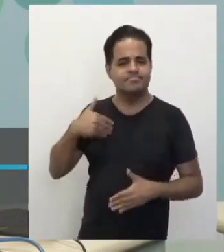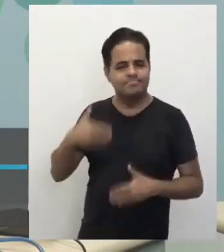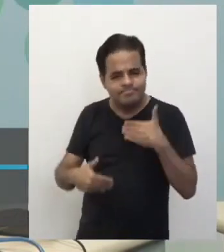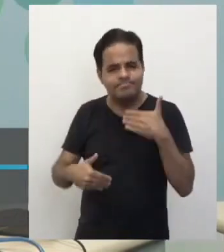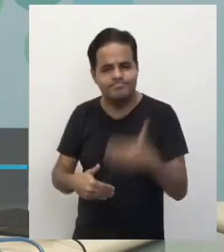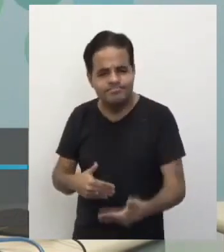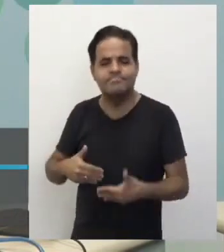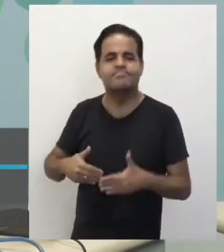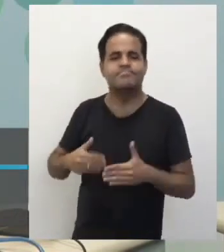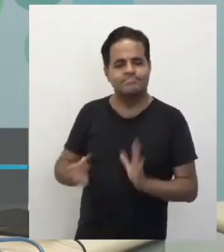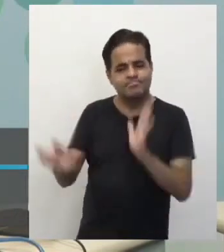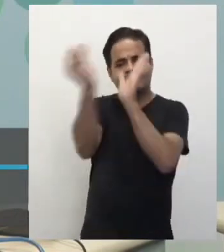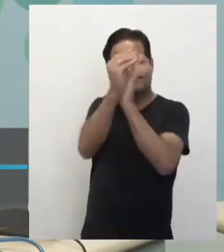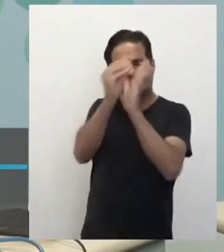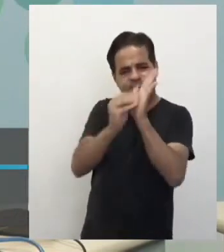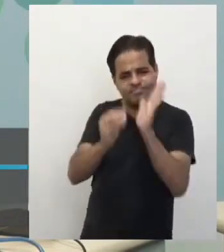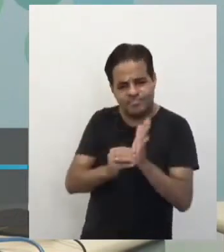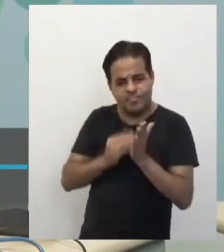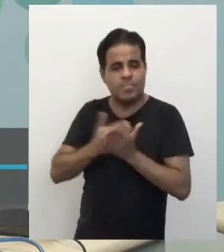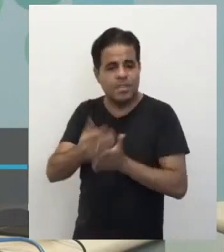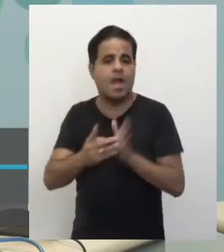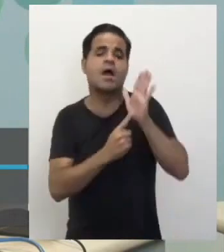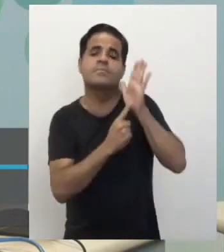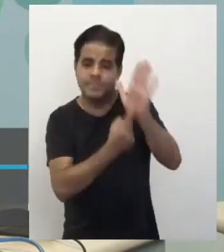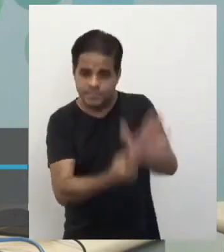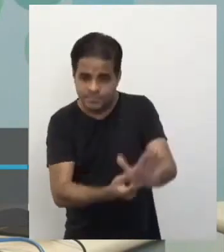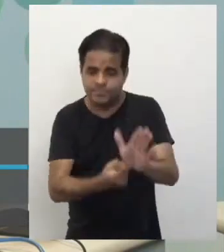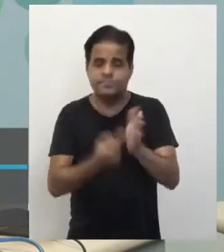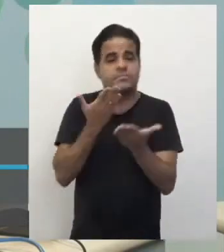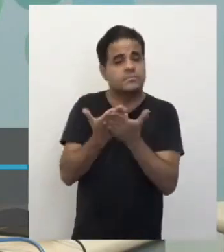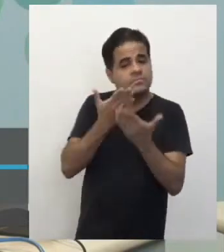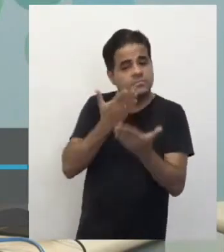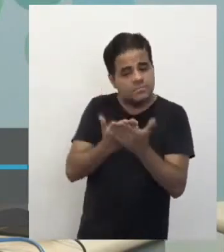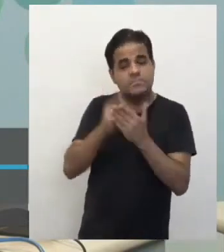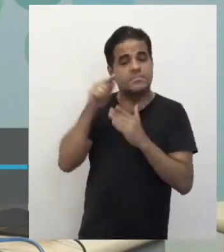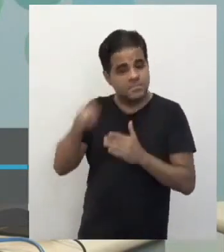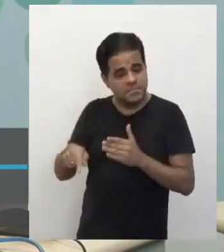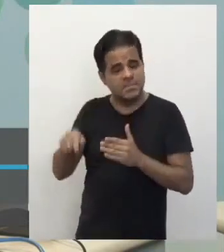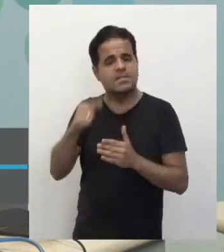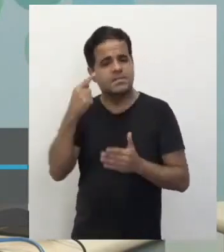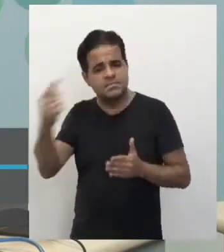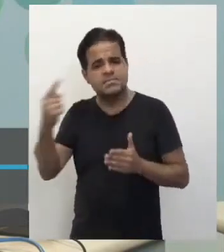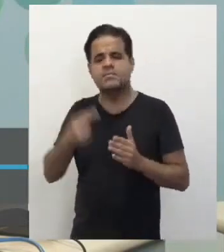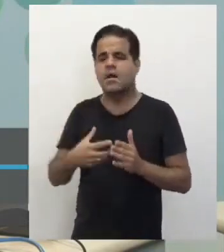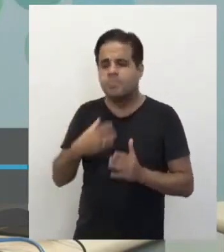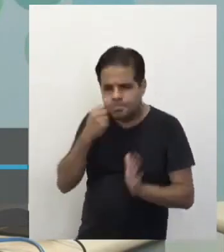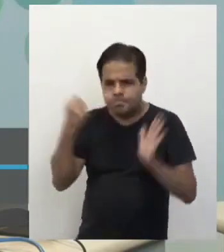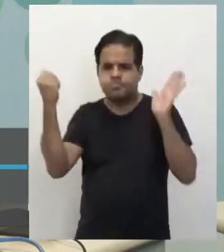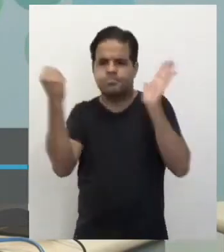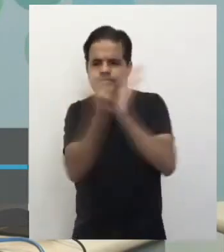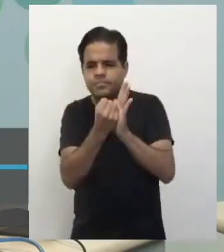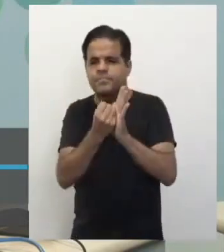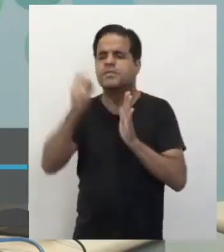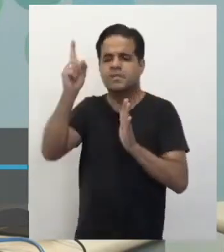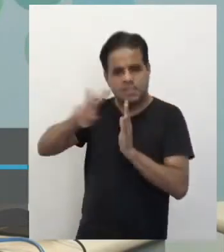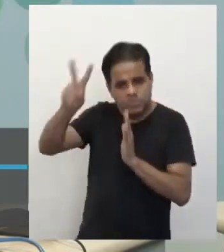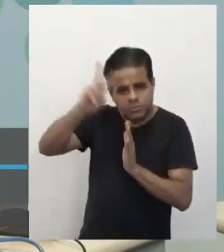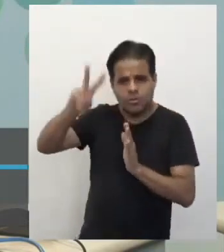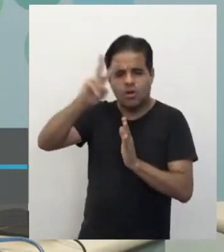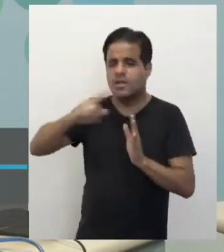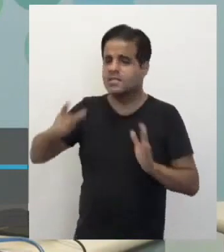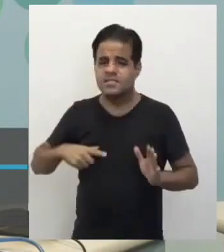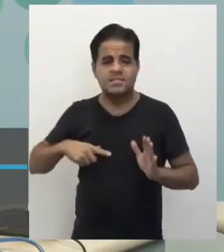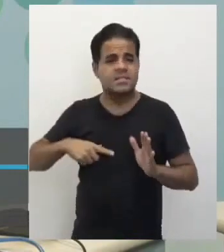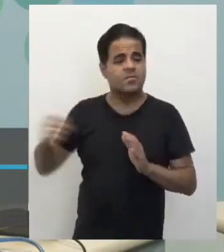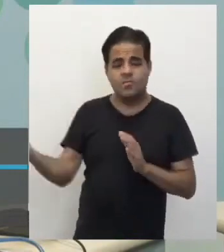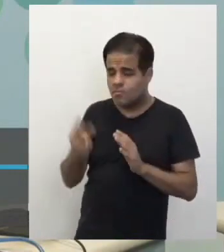aí, pontuando desde o início da apresentação da nossa aula, estes patrimônios são fontes históricas, eles têm um valor,